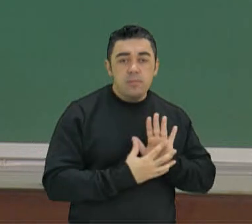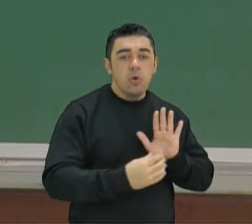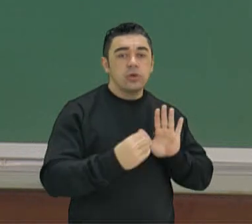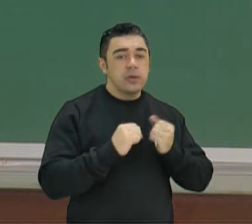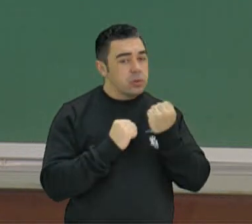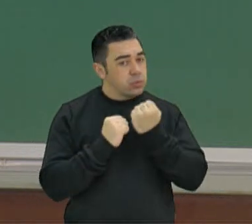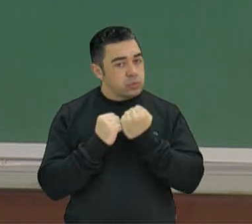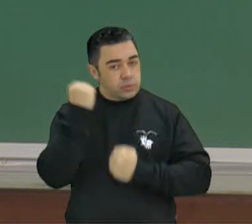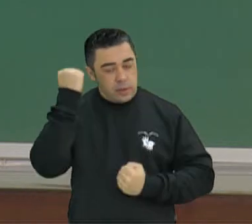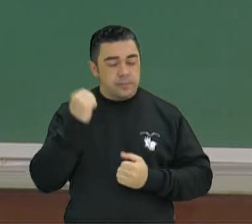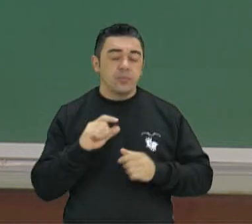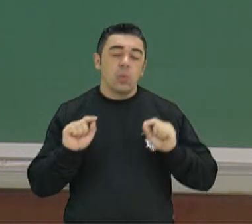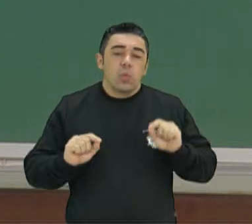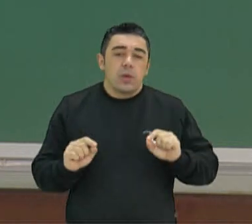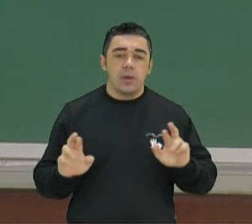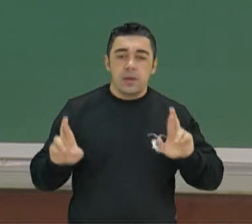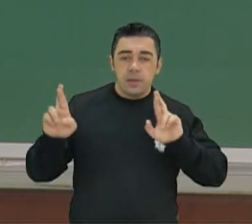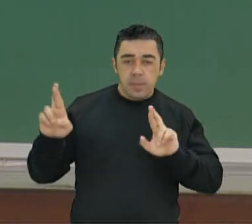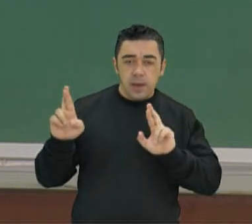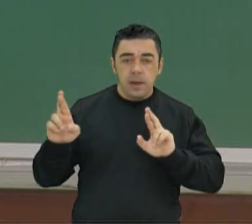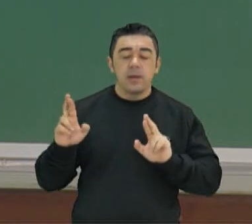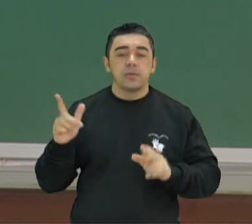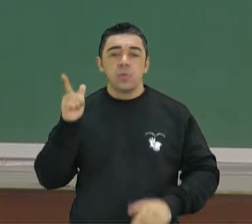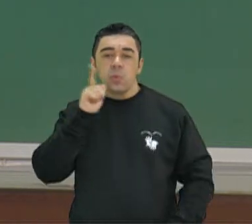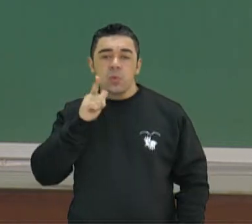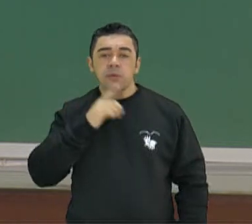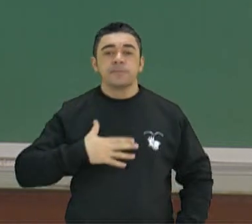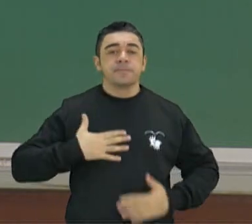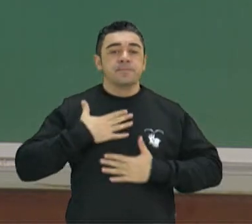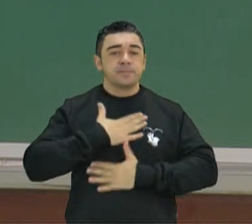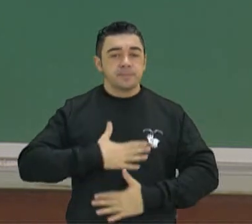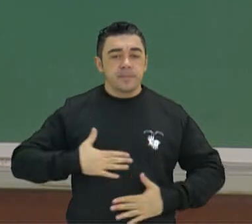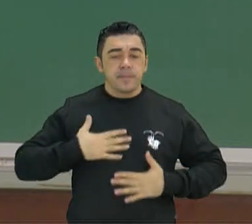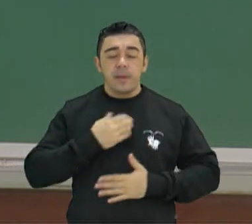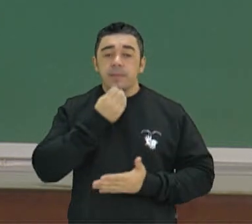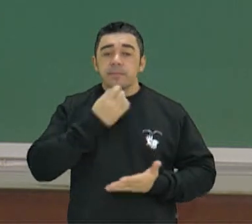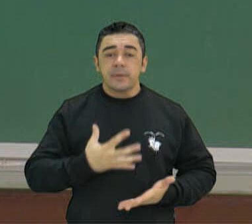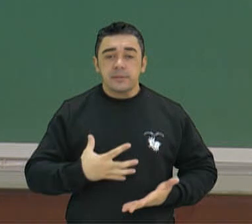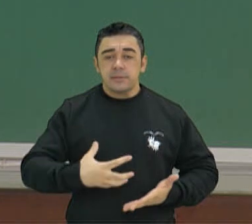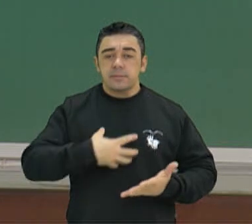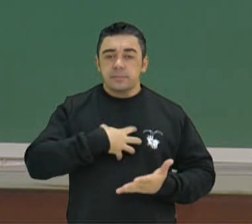sucesso, na expectativa de uma eventual satisfação, bem-estar e